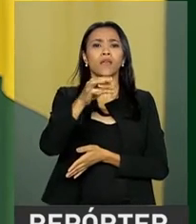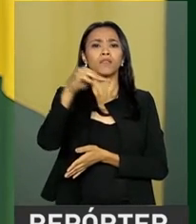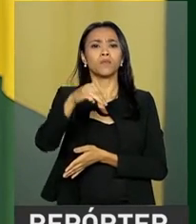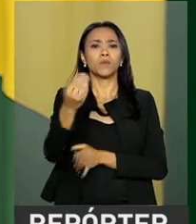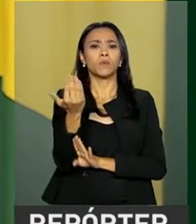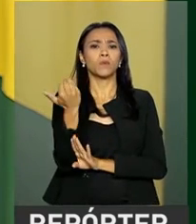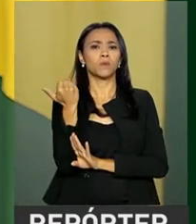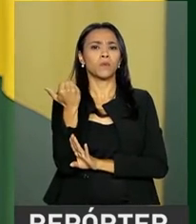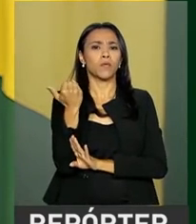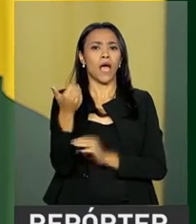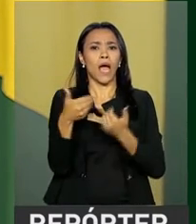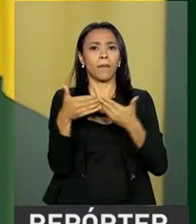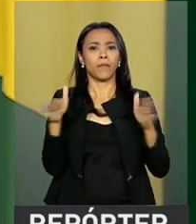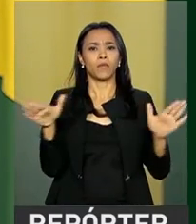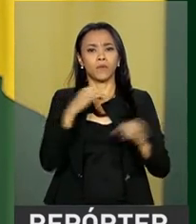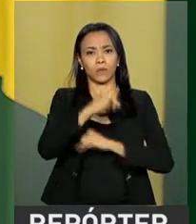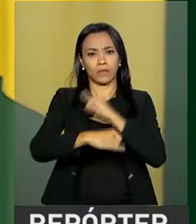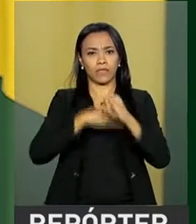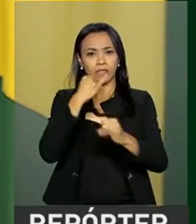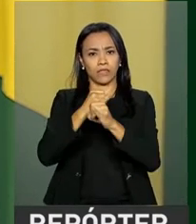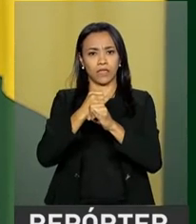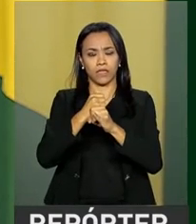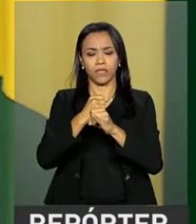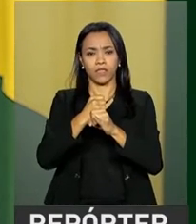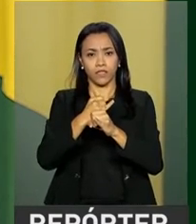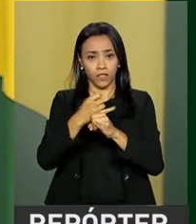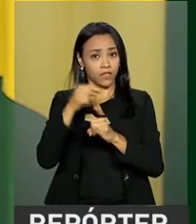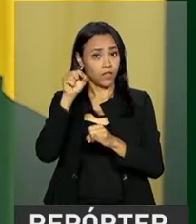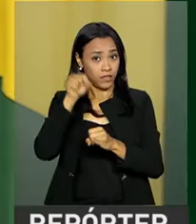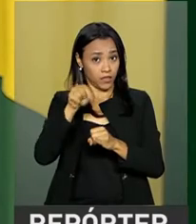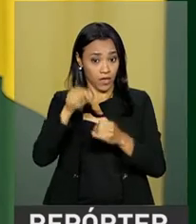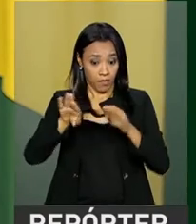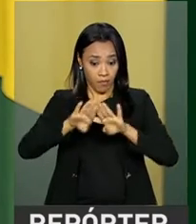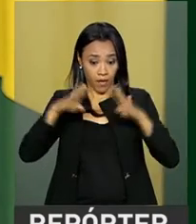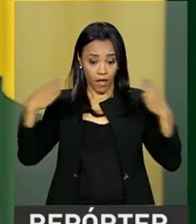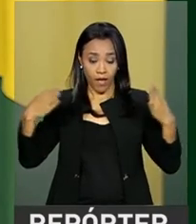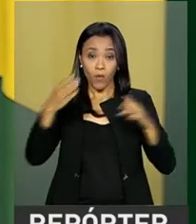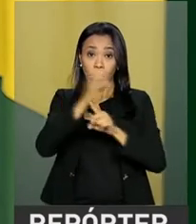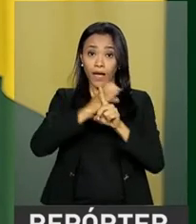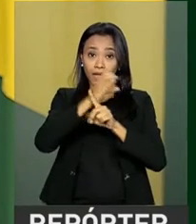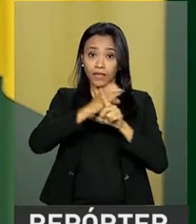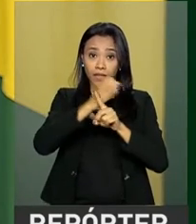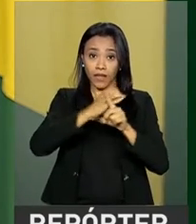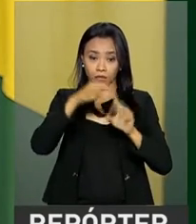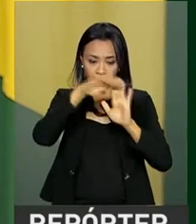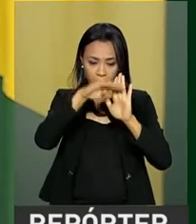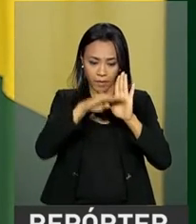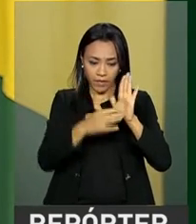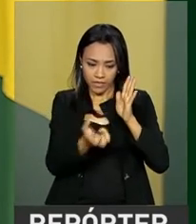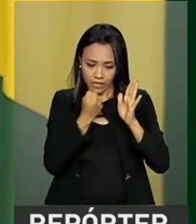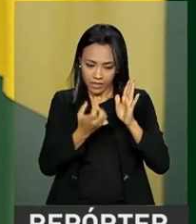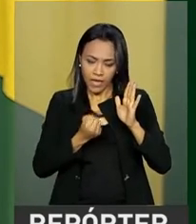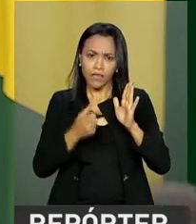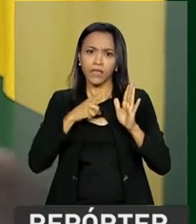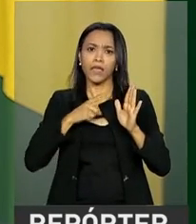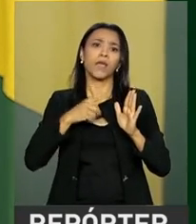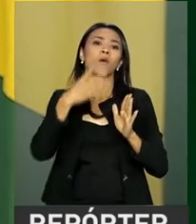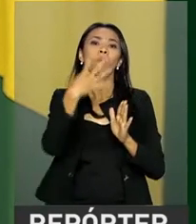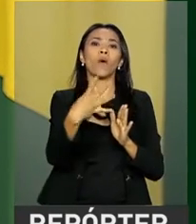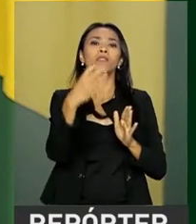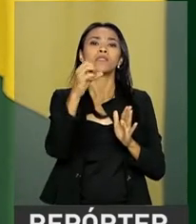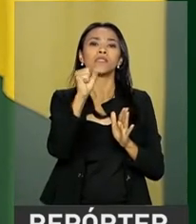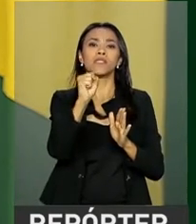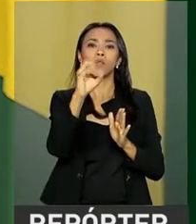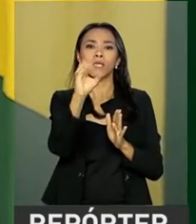atrás abriu-se o site, né? Indicando as datas de saque. E já tem 480